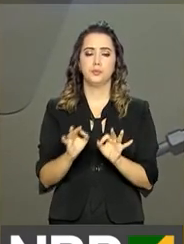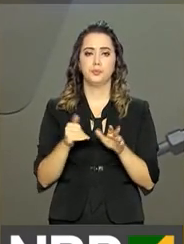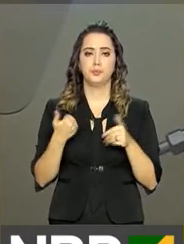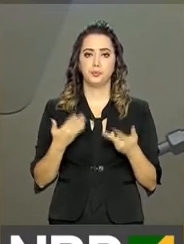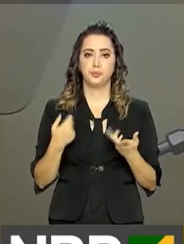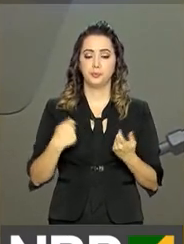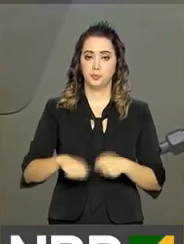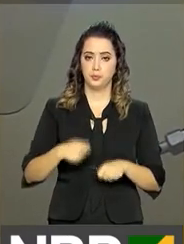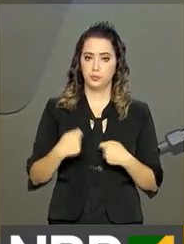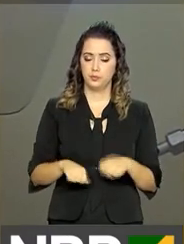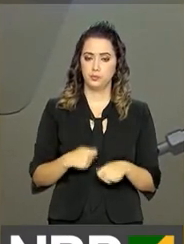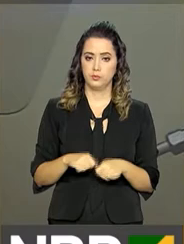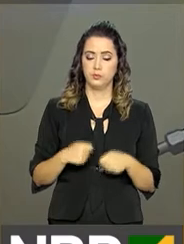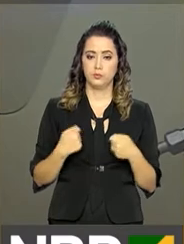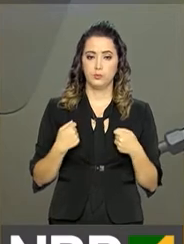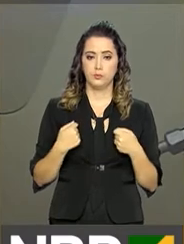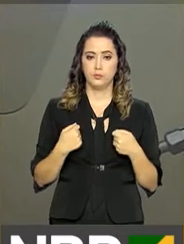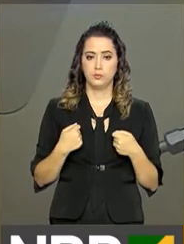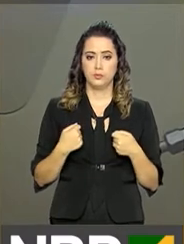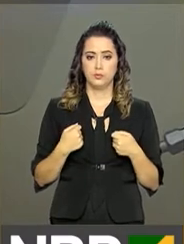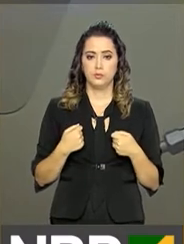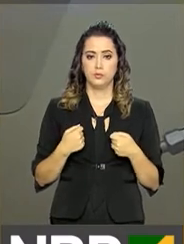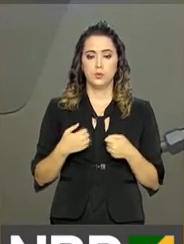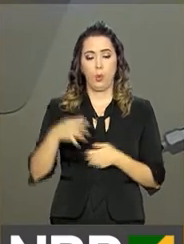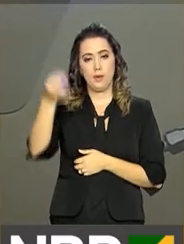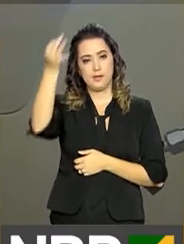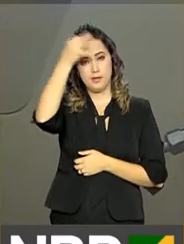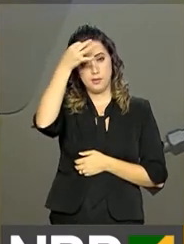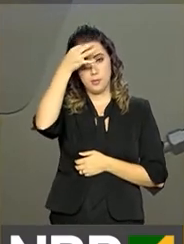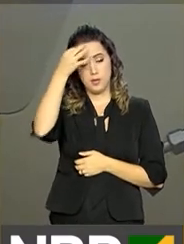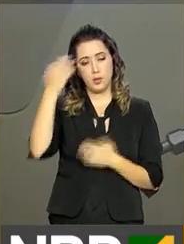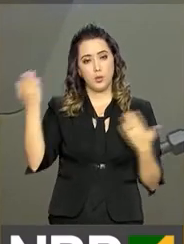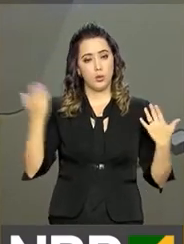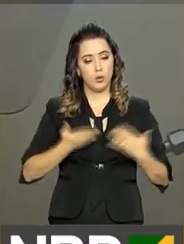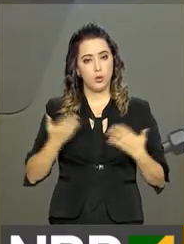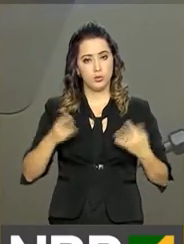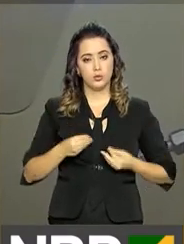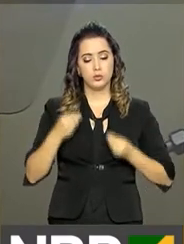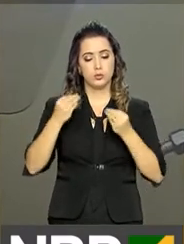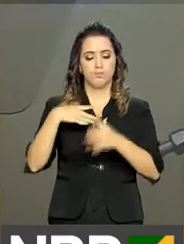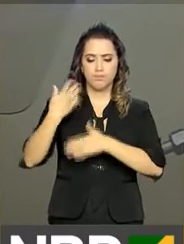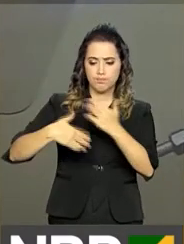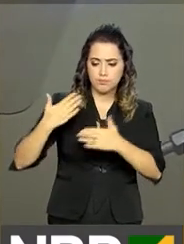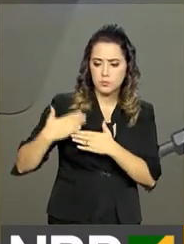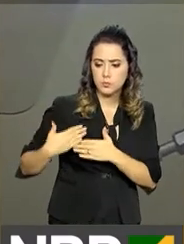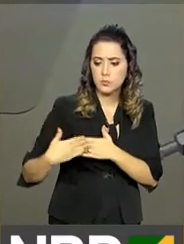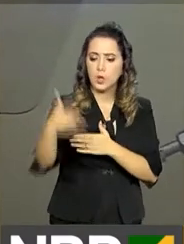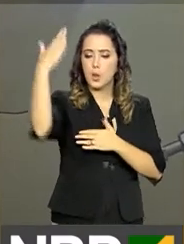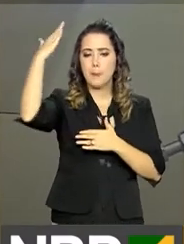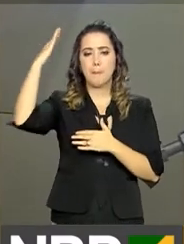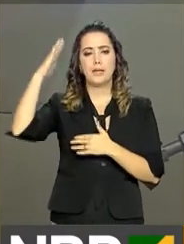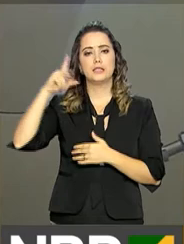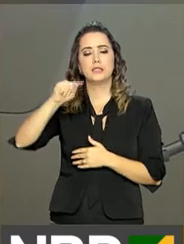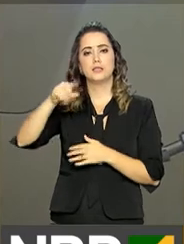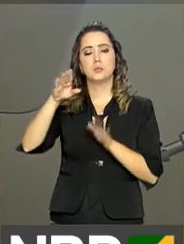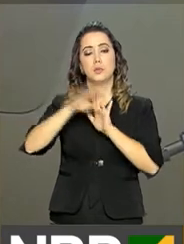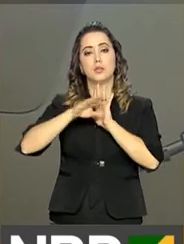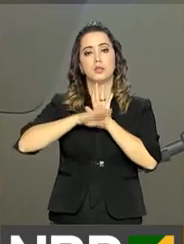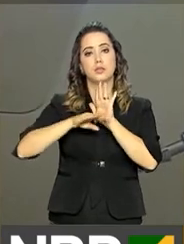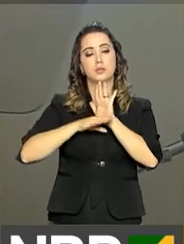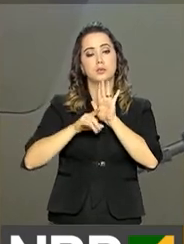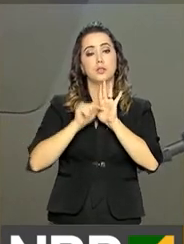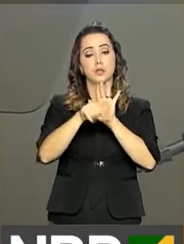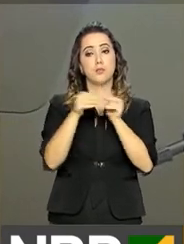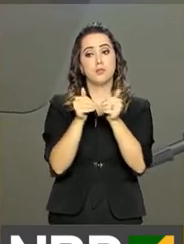é precisamente com esse espírito que hoje nós damos continuidade ao mais abrangente programa